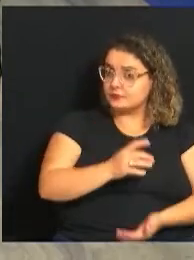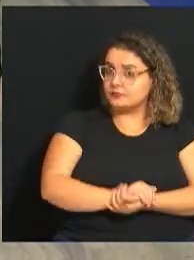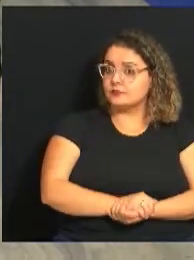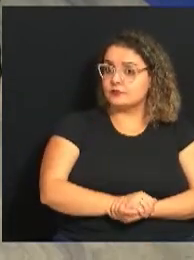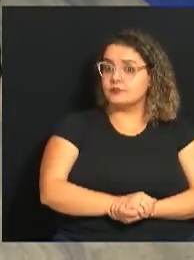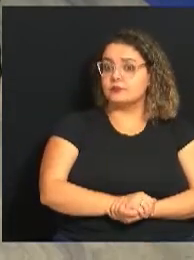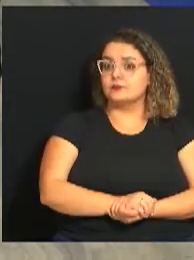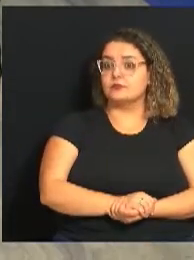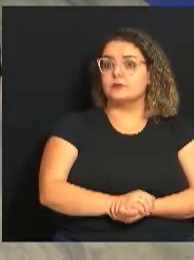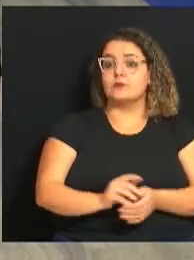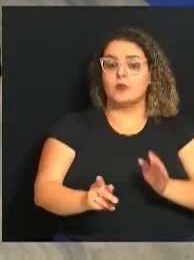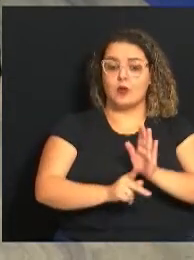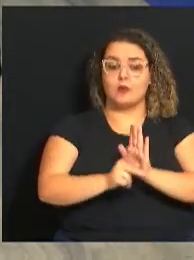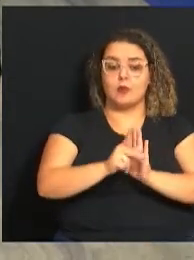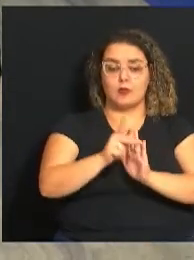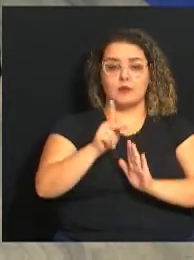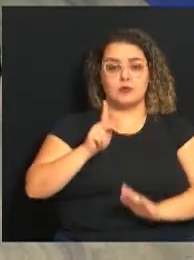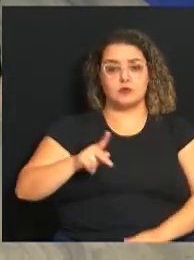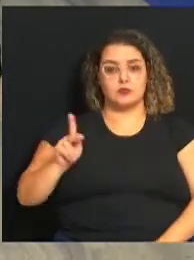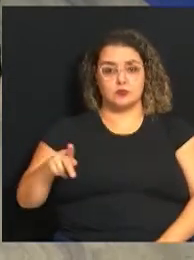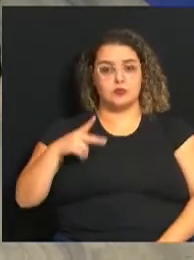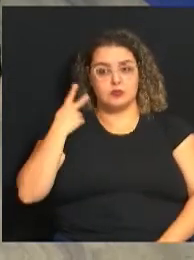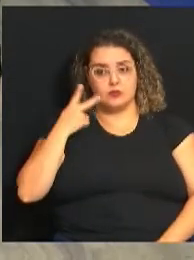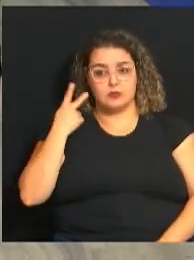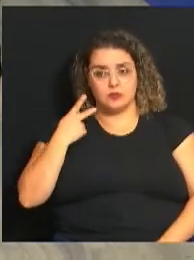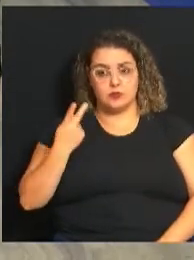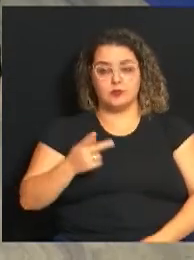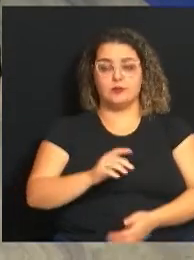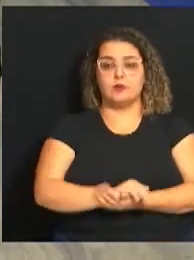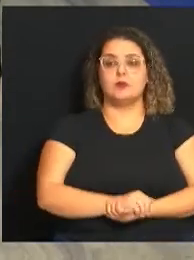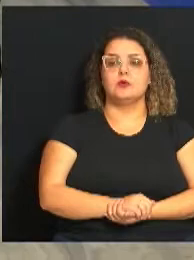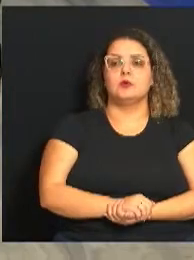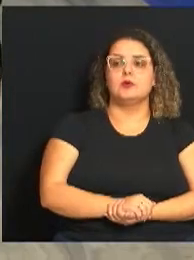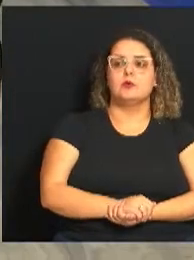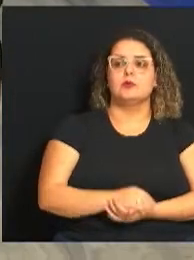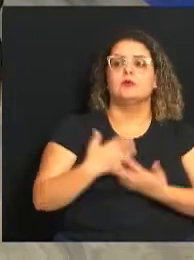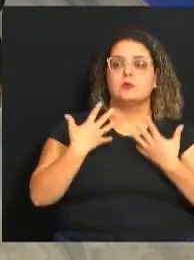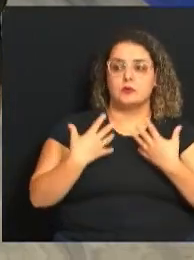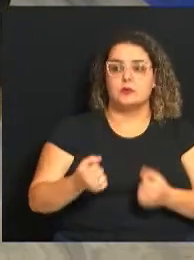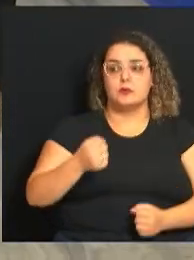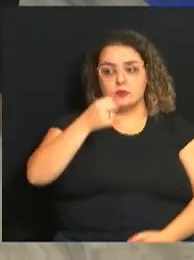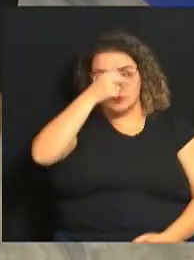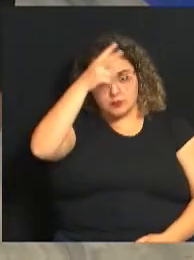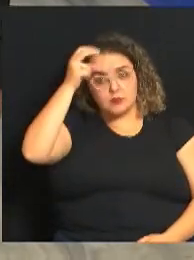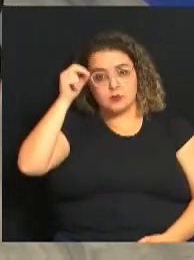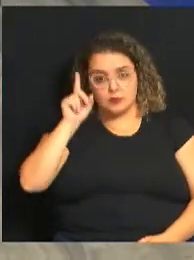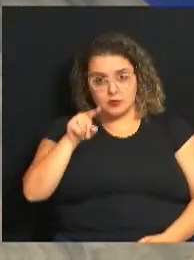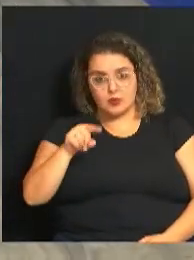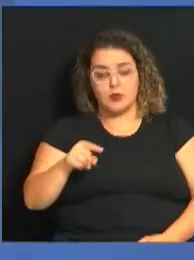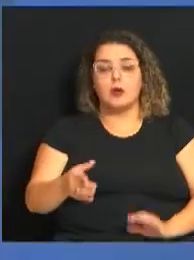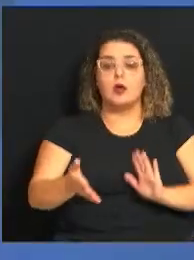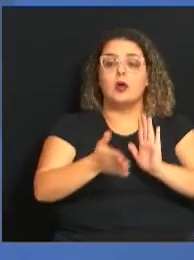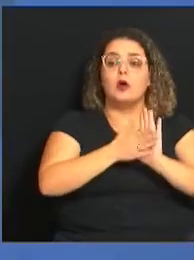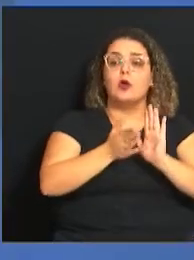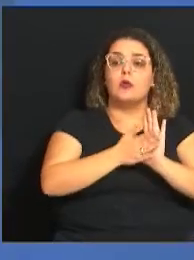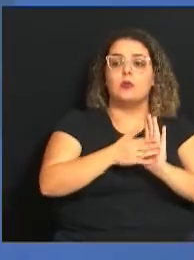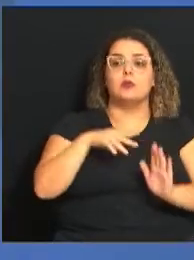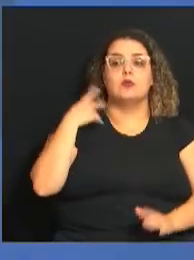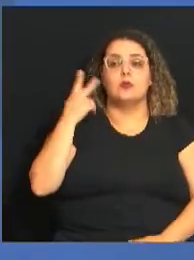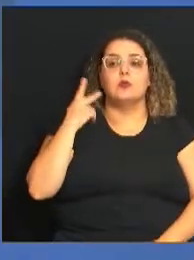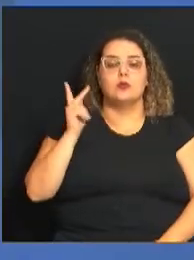vereador professor Alberto, que foi aprovado aqui no Legislativo, foi sancionado pelo prefeito. Isso, a proposta do vereador,